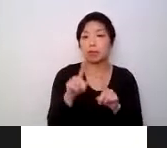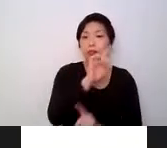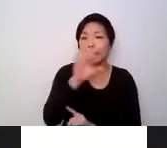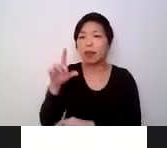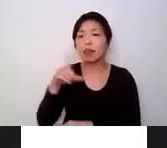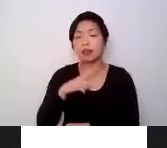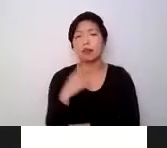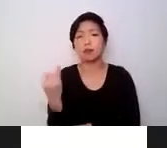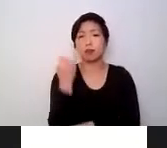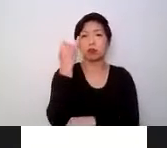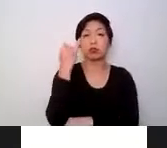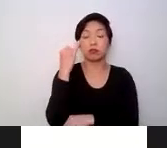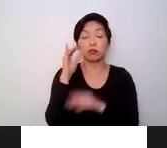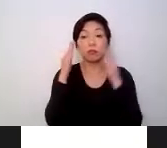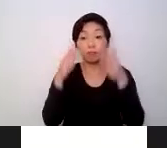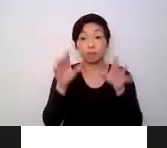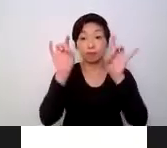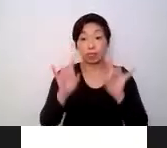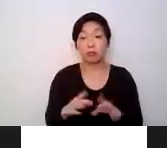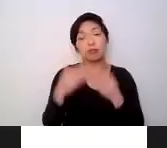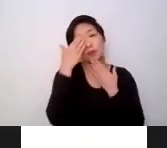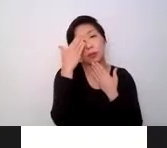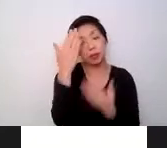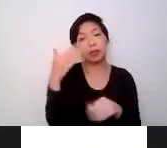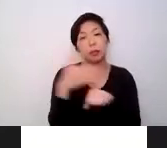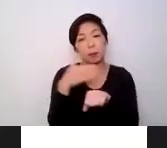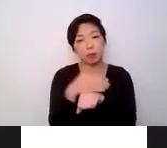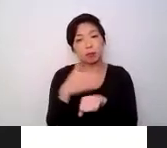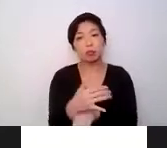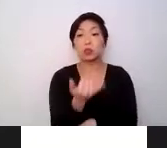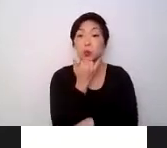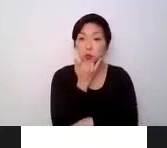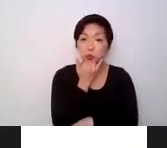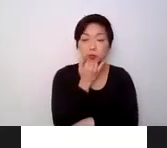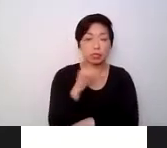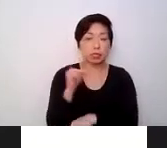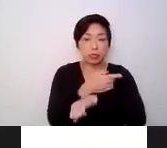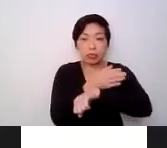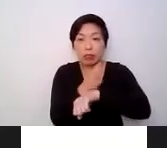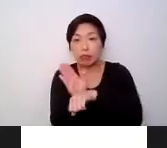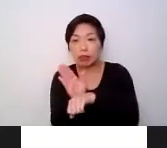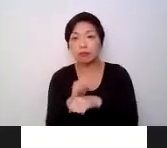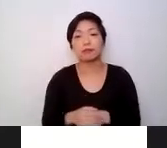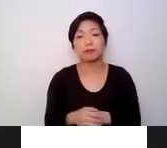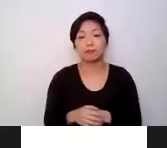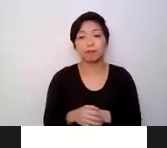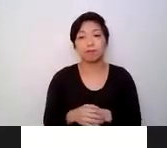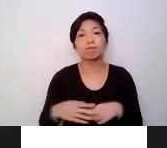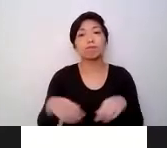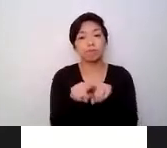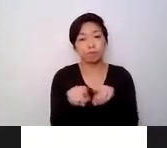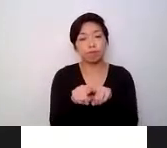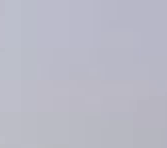específica agradeço a participação desculpa ter passado um pouco do tempo e aqui